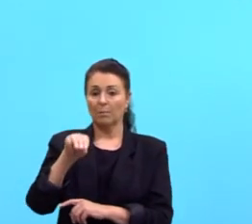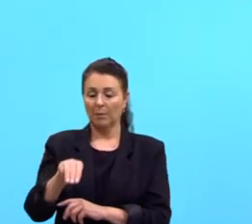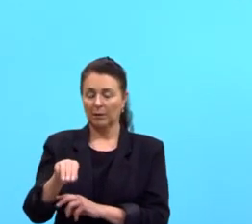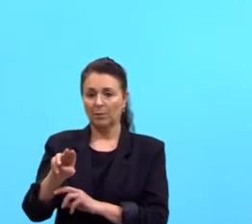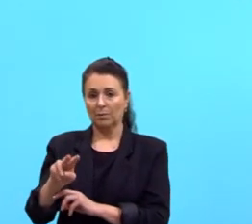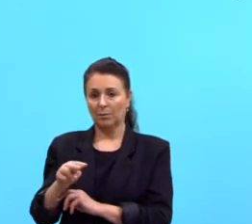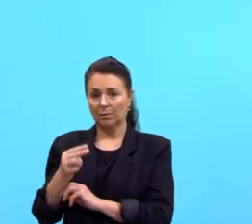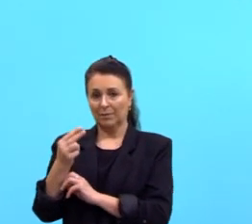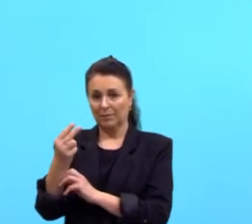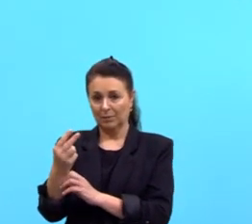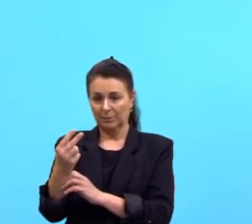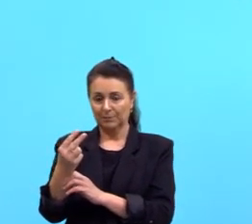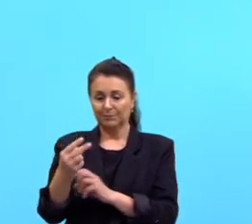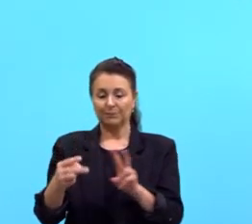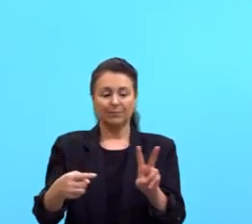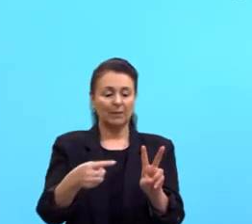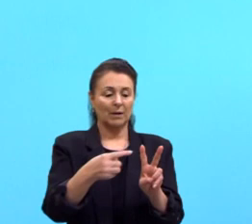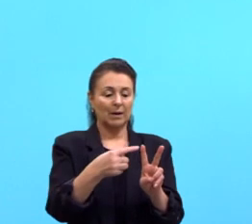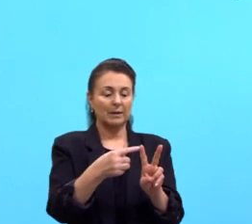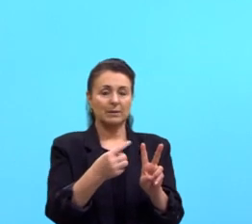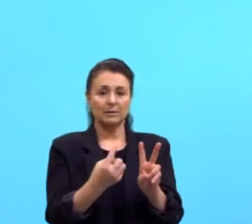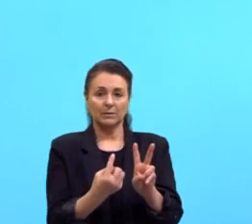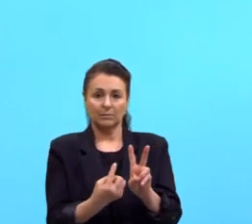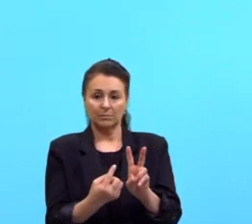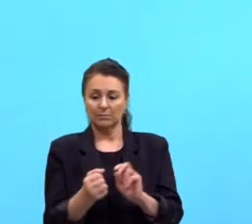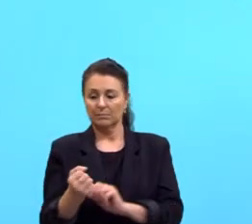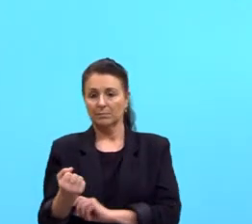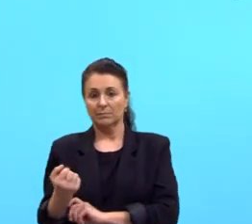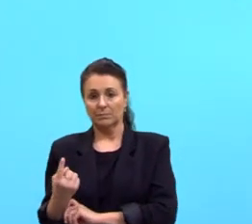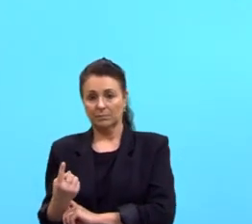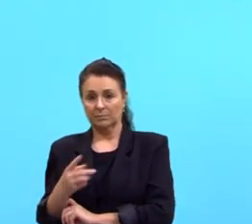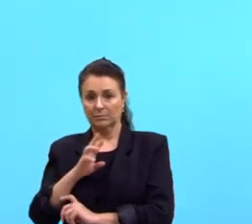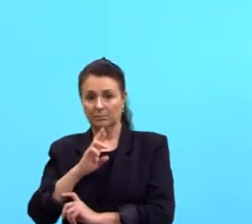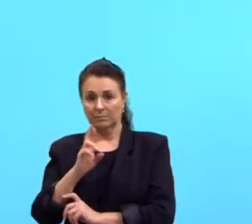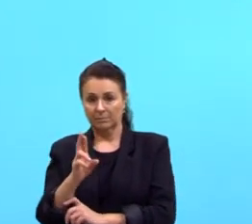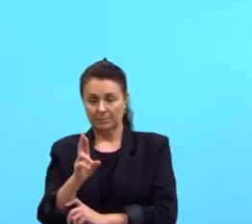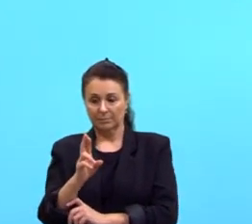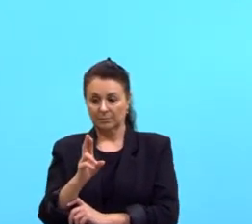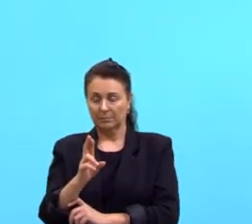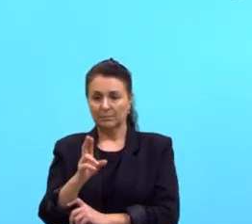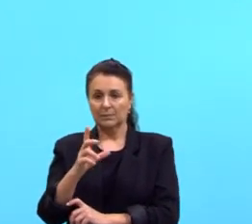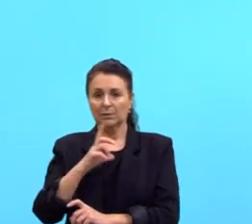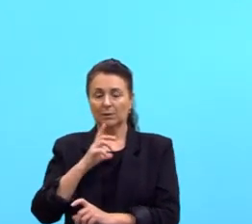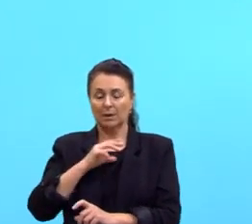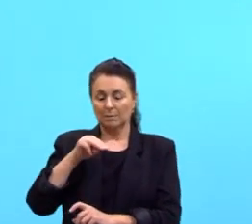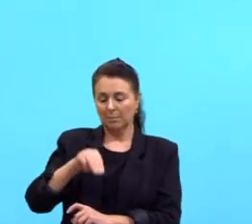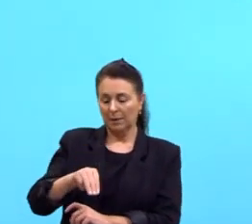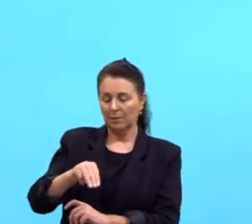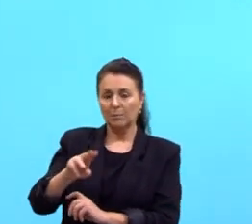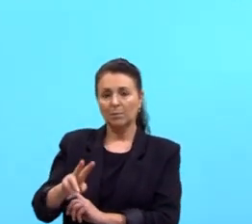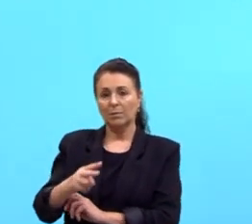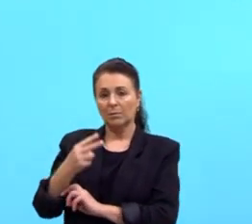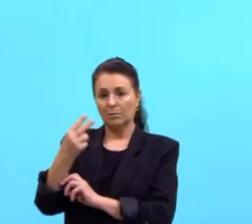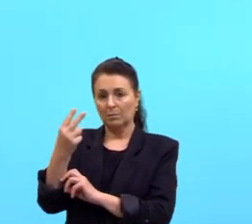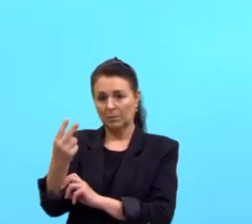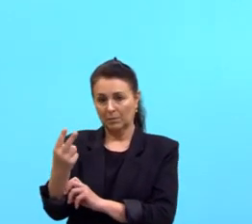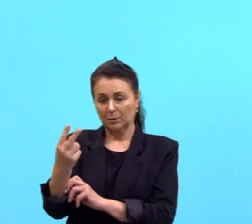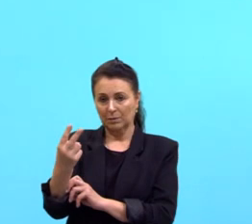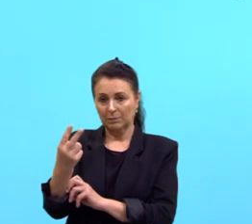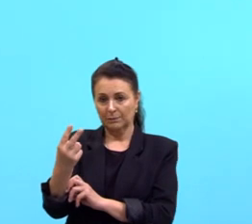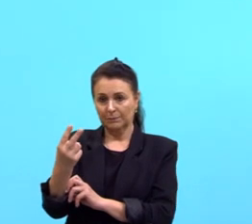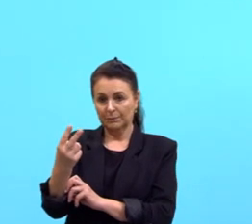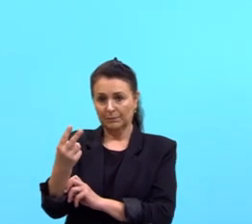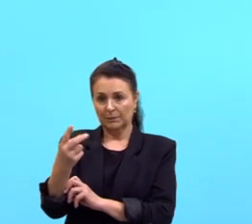né a raiz de um aqui onde nós tínhamos metros ao quadrado essa unidade